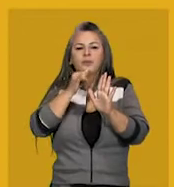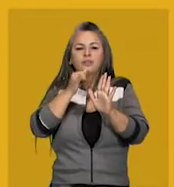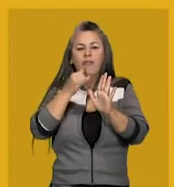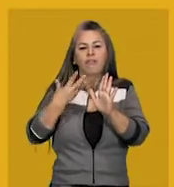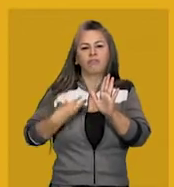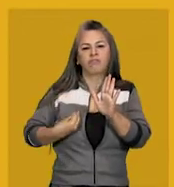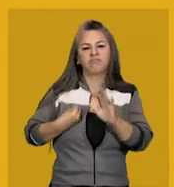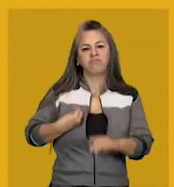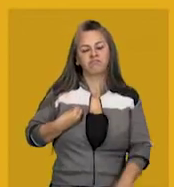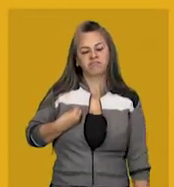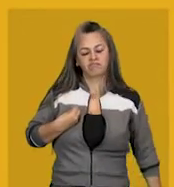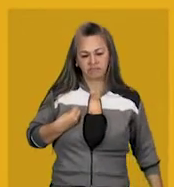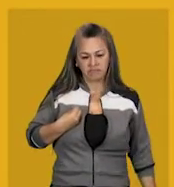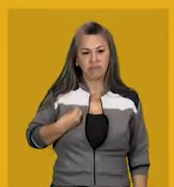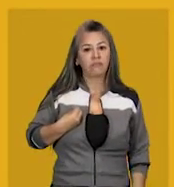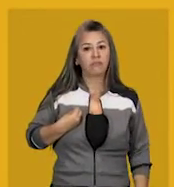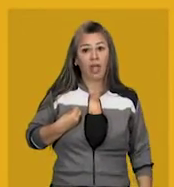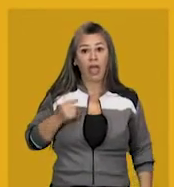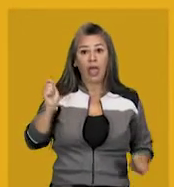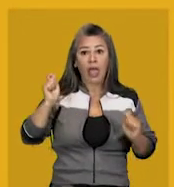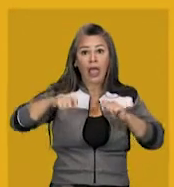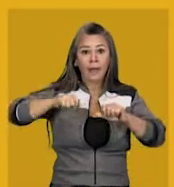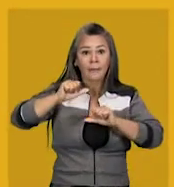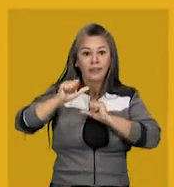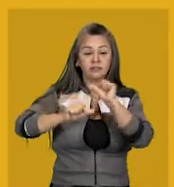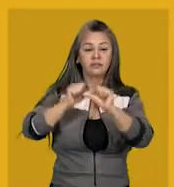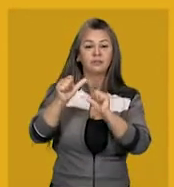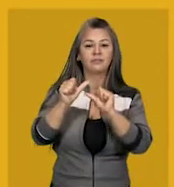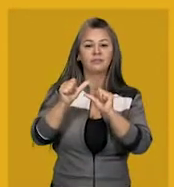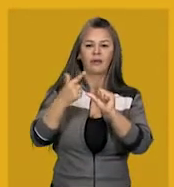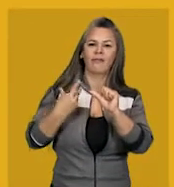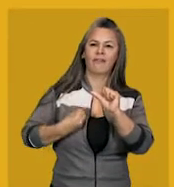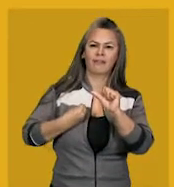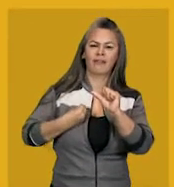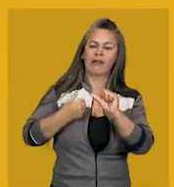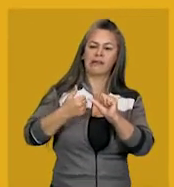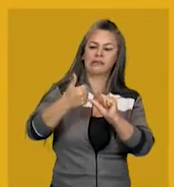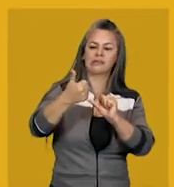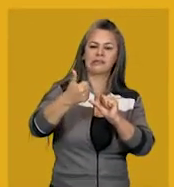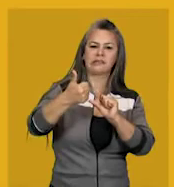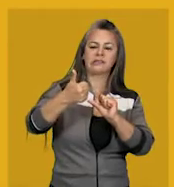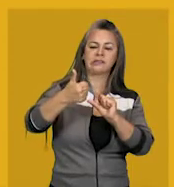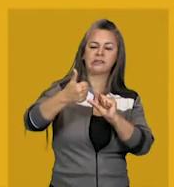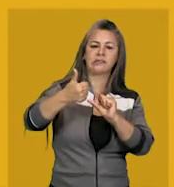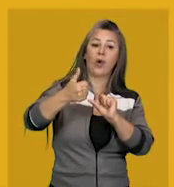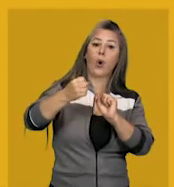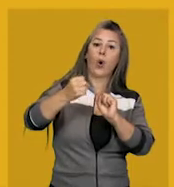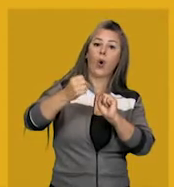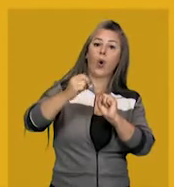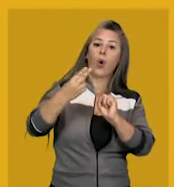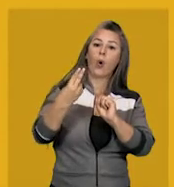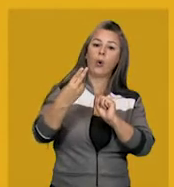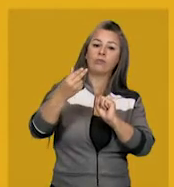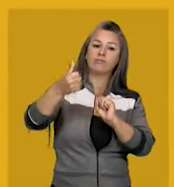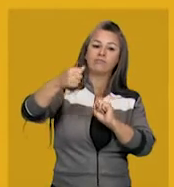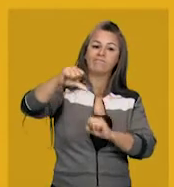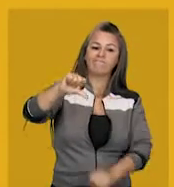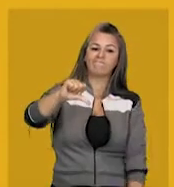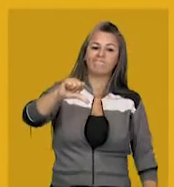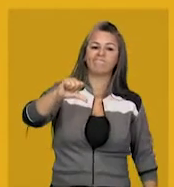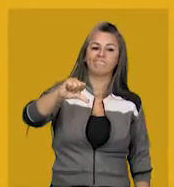que pode transformar a vida das pessoas para o bem ou para o mal. Então faça aí uma crítica. As personagens